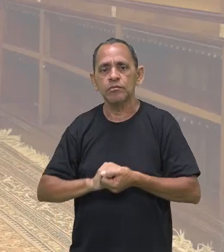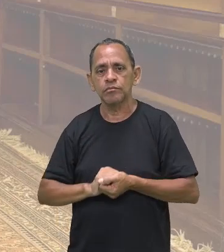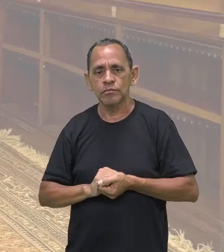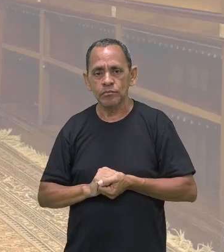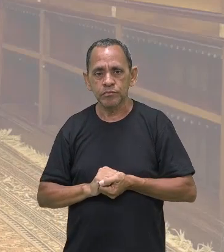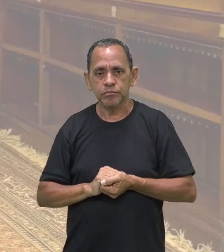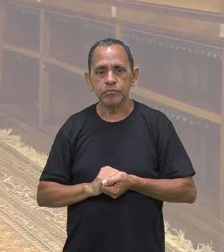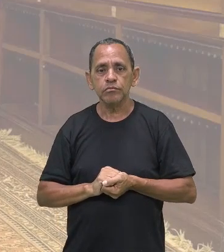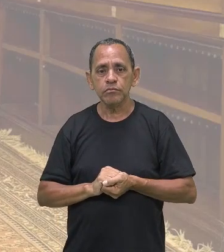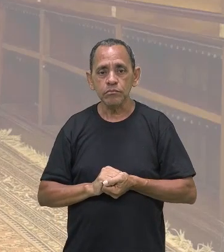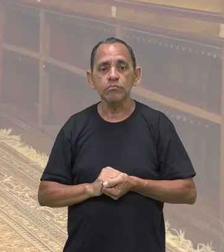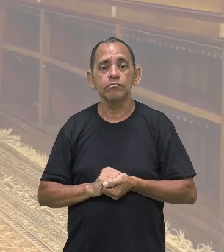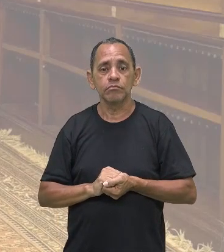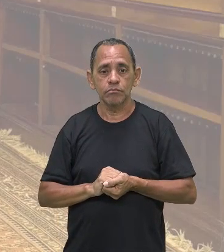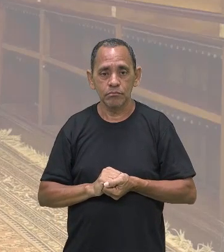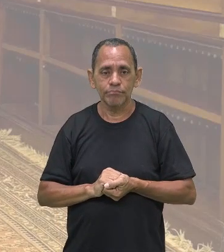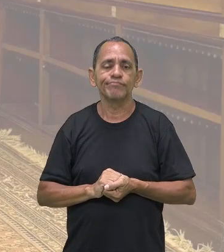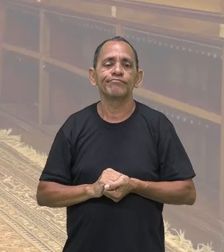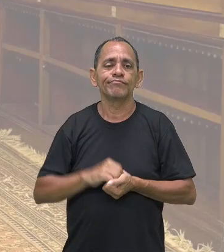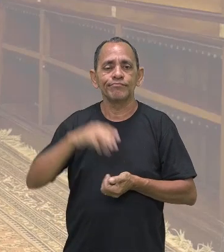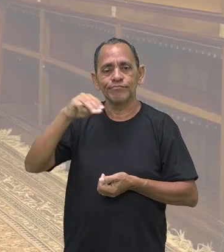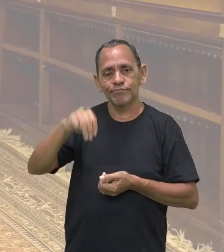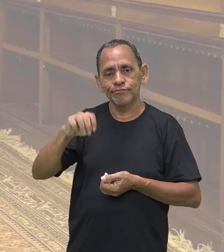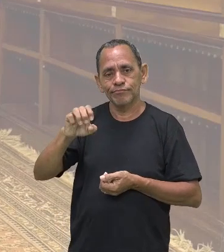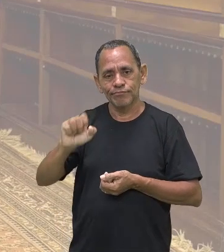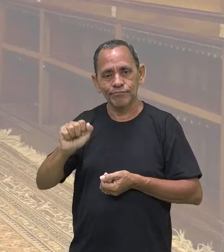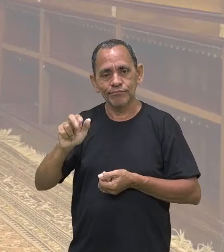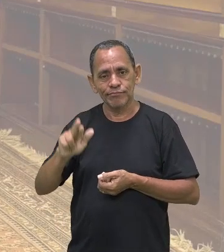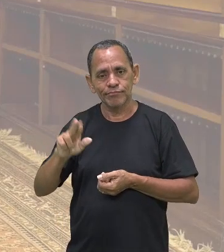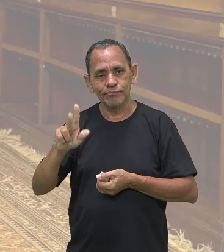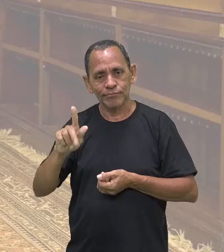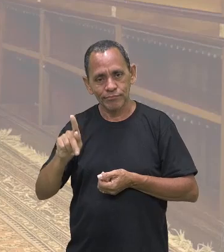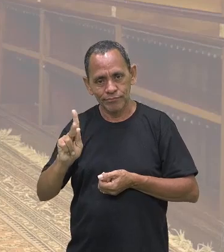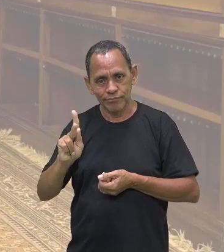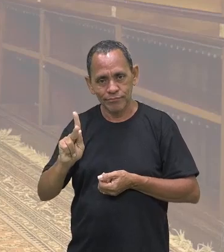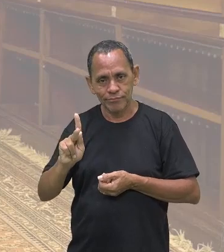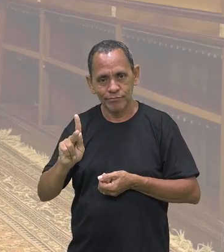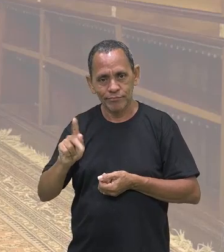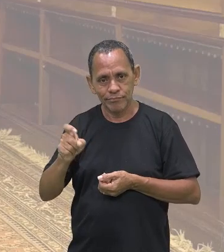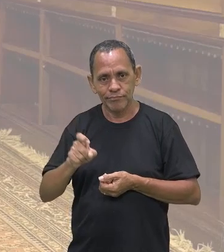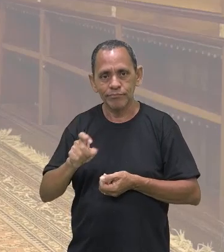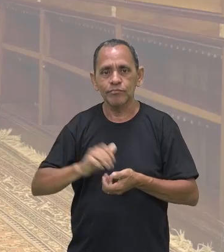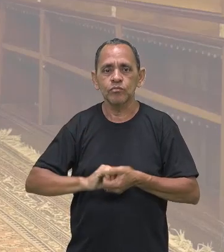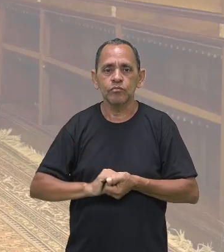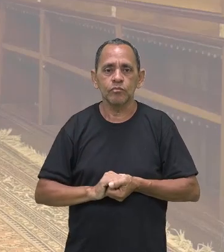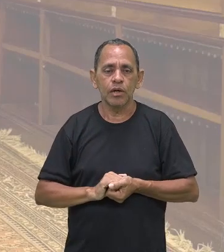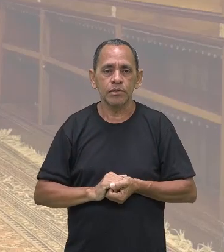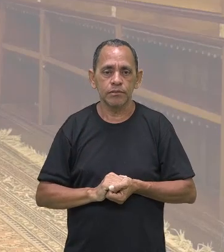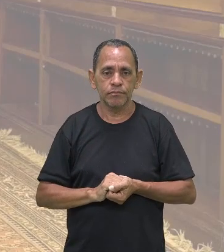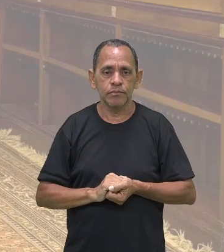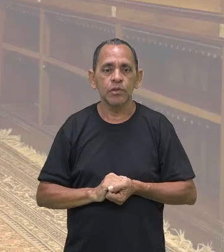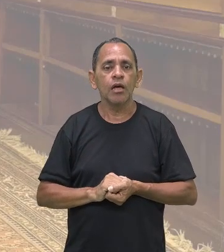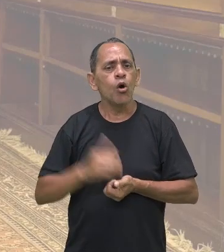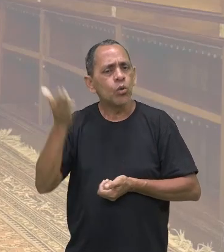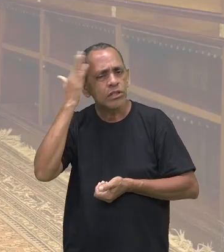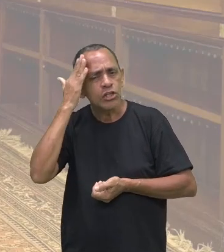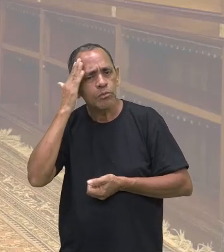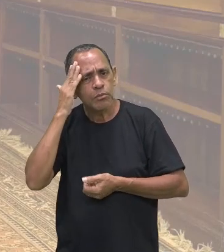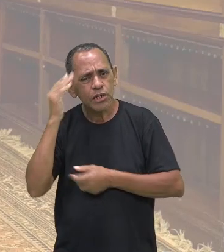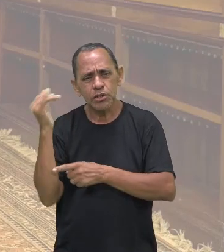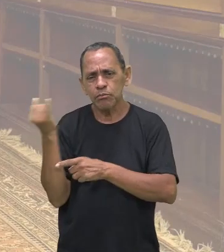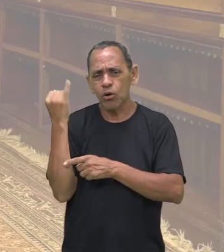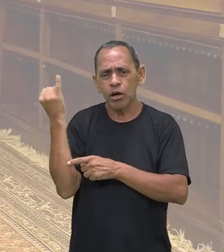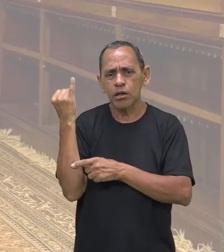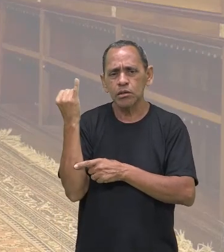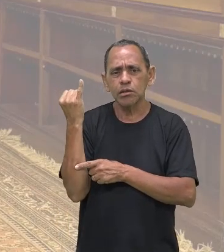Júnior, o marxismo. Isso é fundamental no entendimento de toda essa obra e